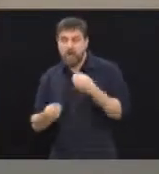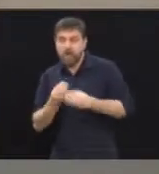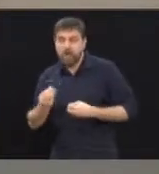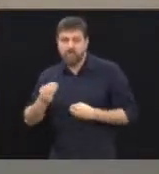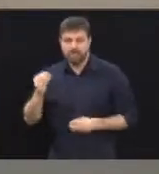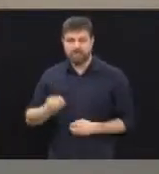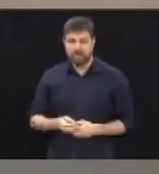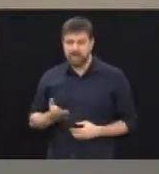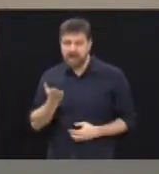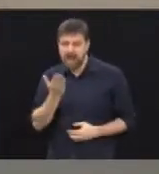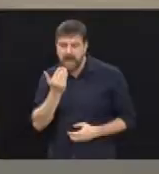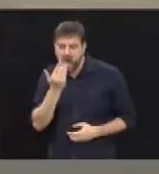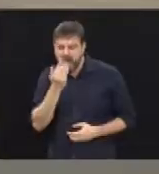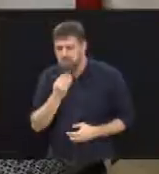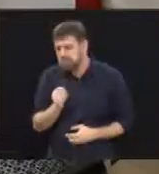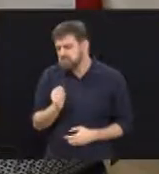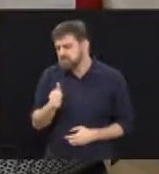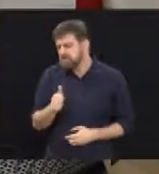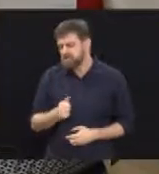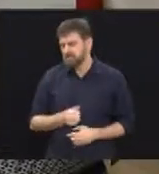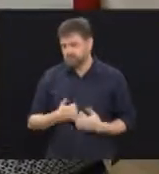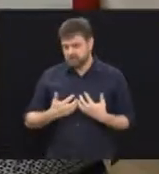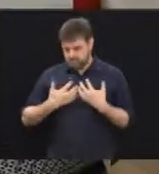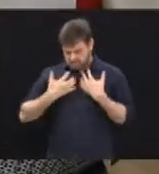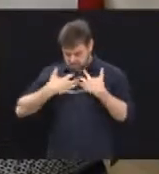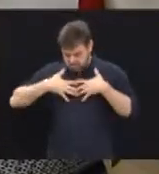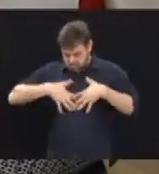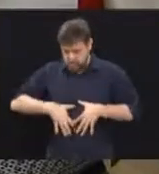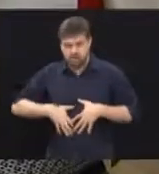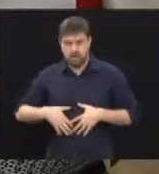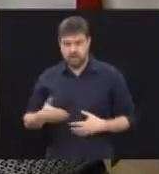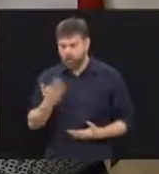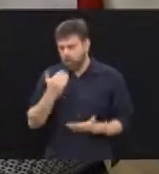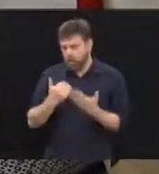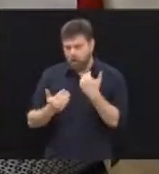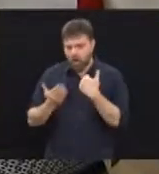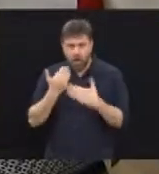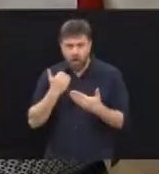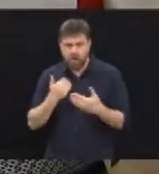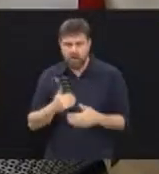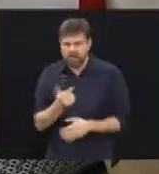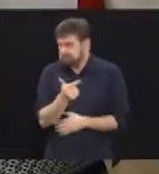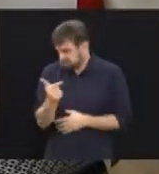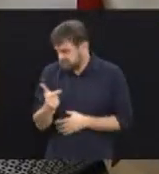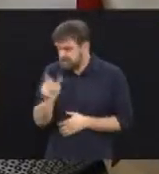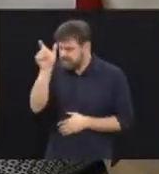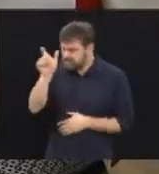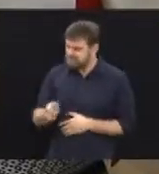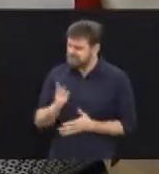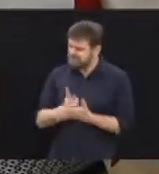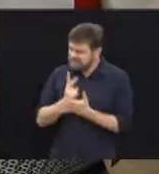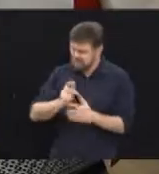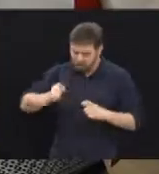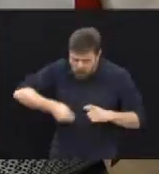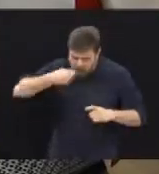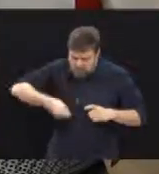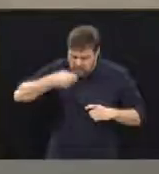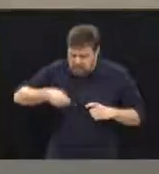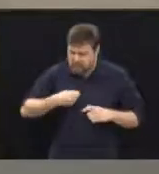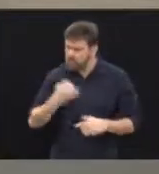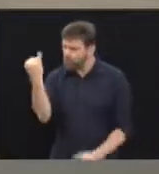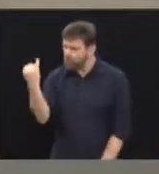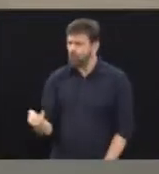ele come menos, onde o metabolismo dele é maior. Pode comer de tudo ou não? Não tem esses que a gente sempre sabe que pode comer de